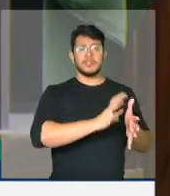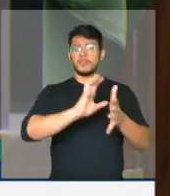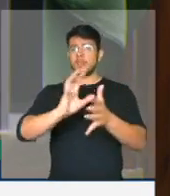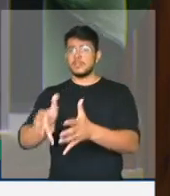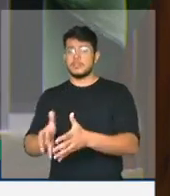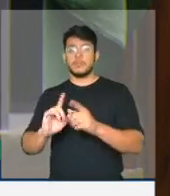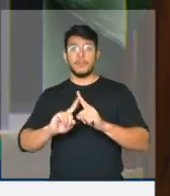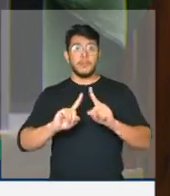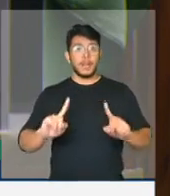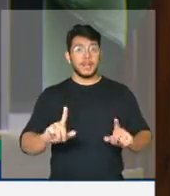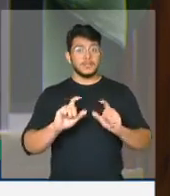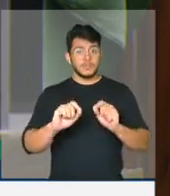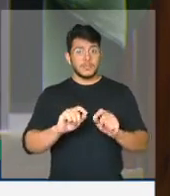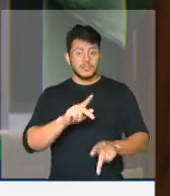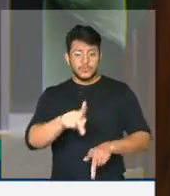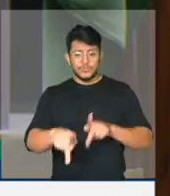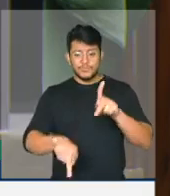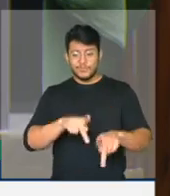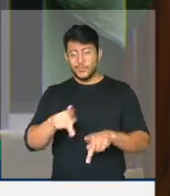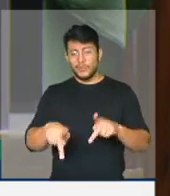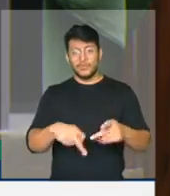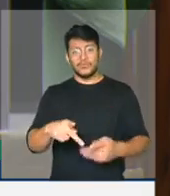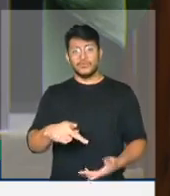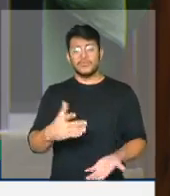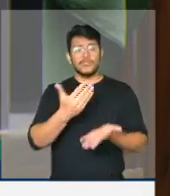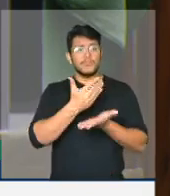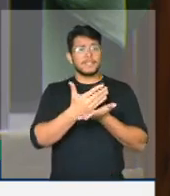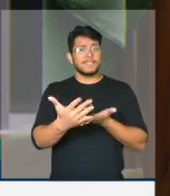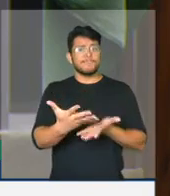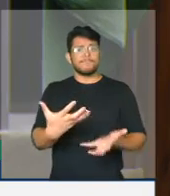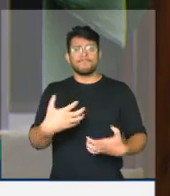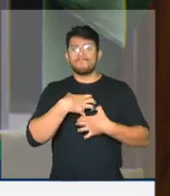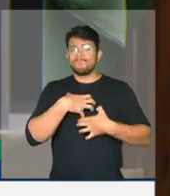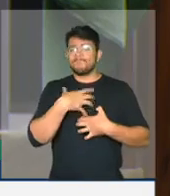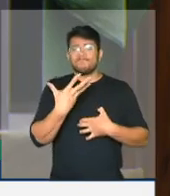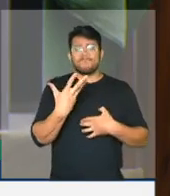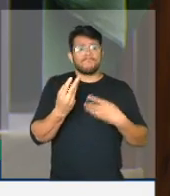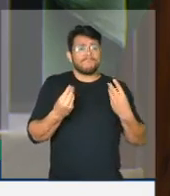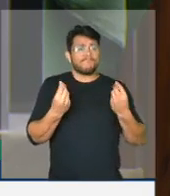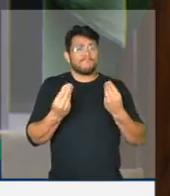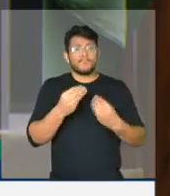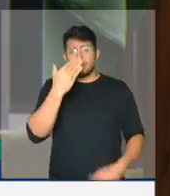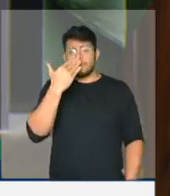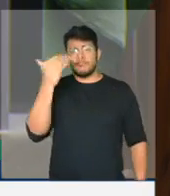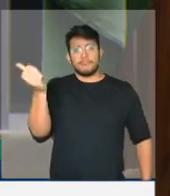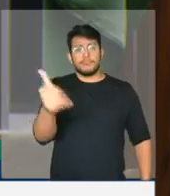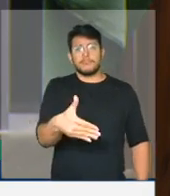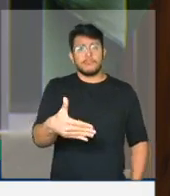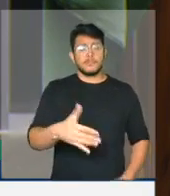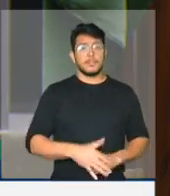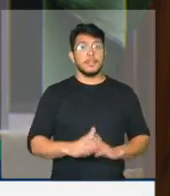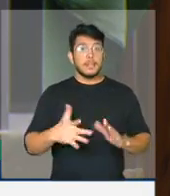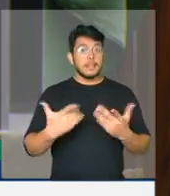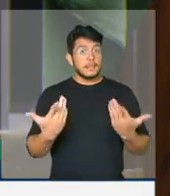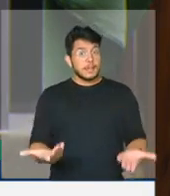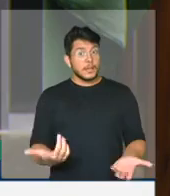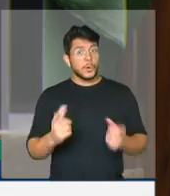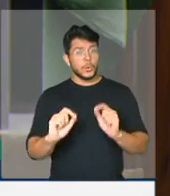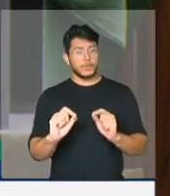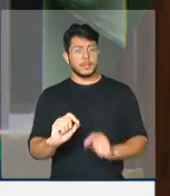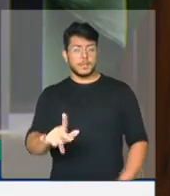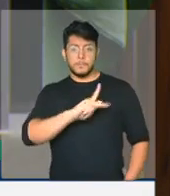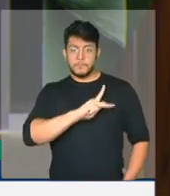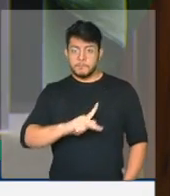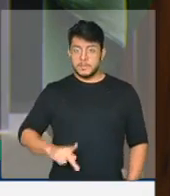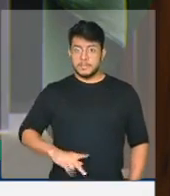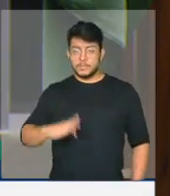nossa população negar ainda mais a política. Fica aqui o desafio ao presidente da República, que terá que se posicionar